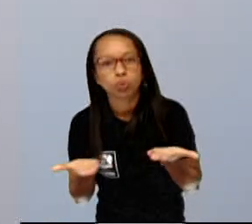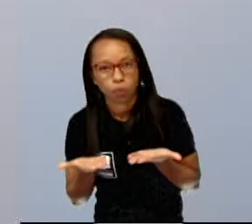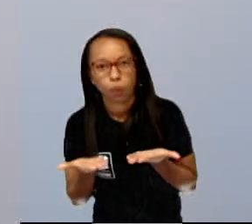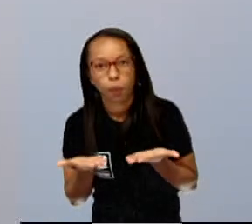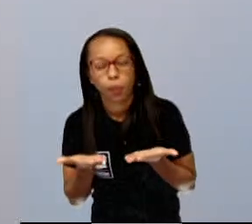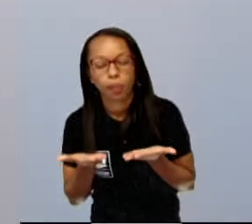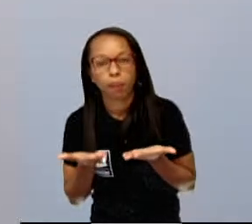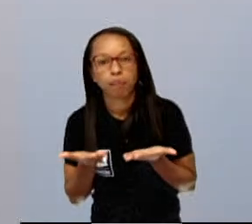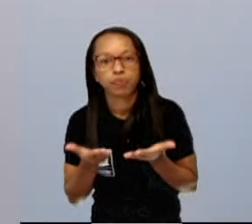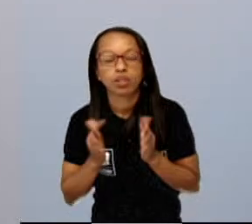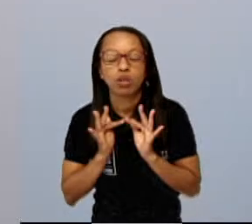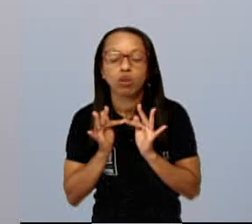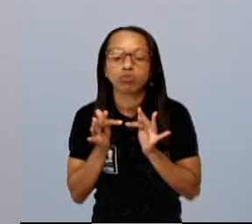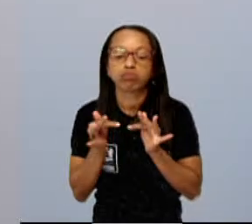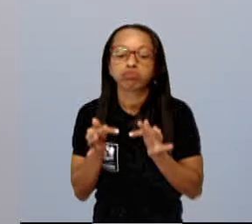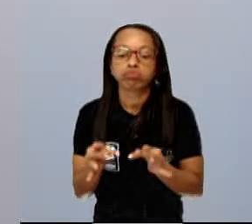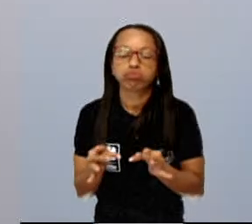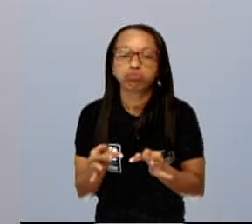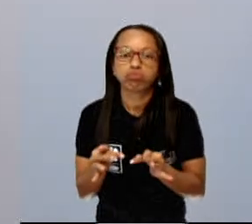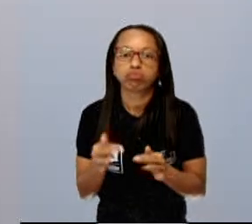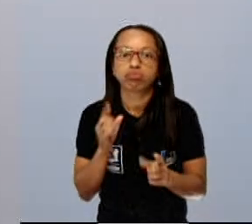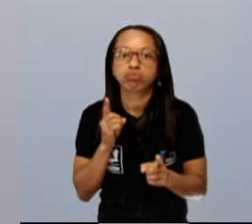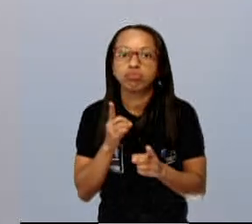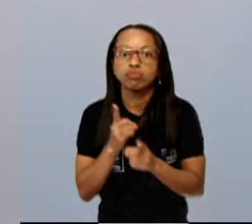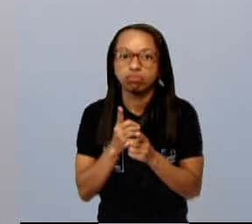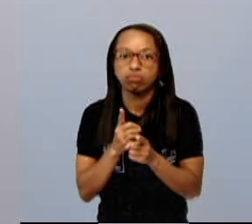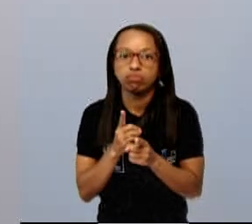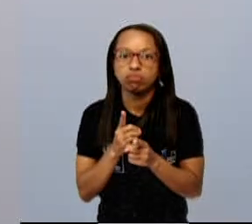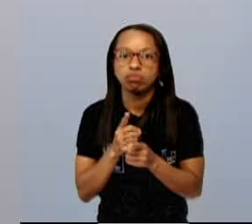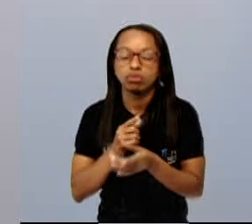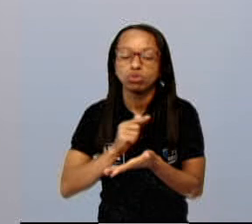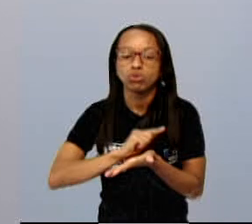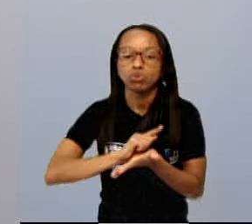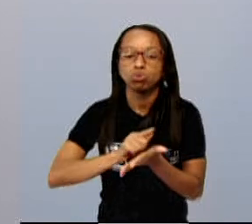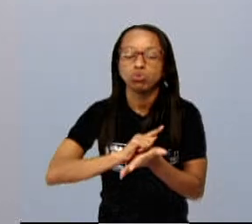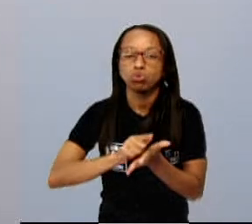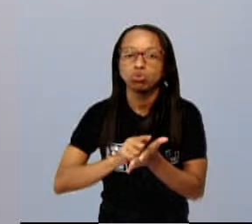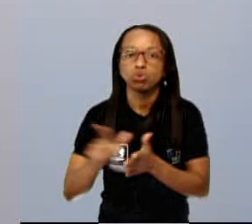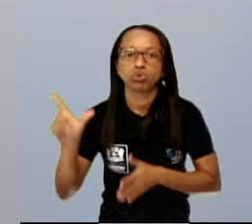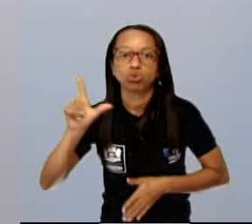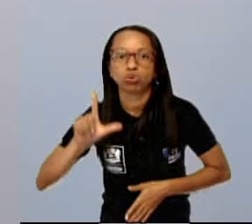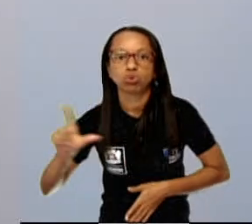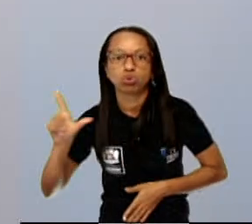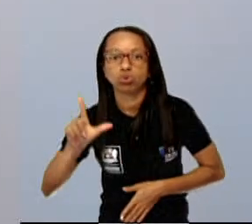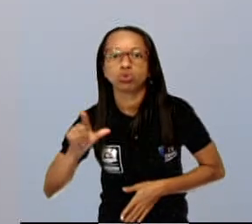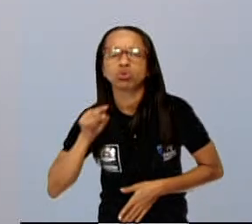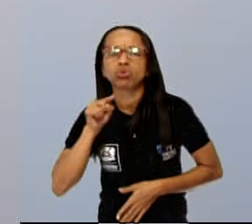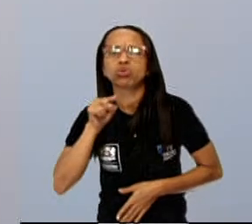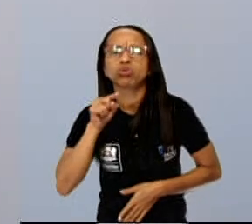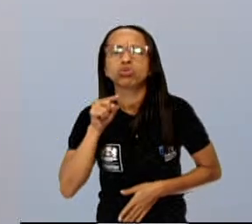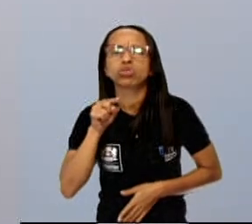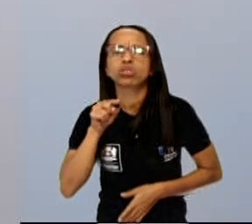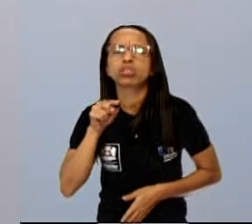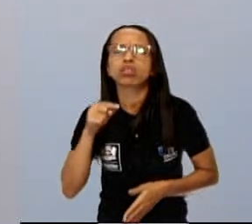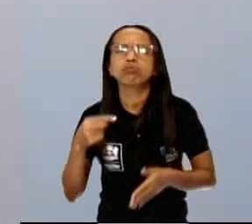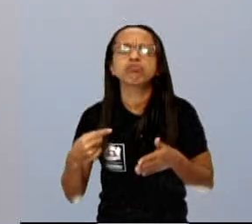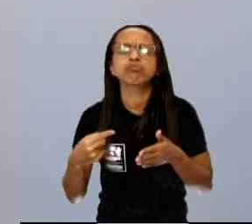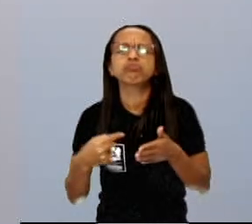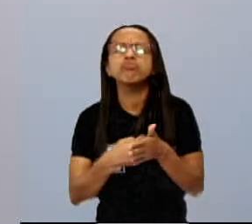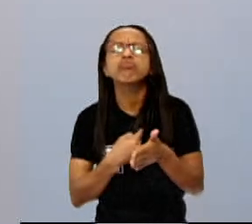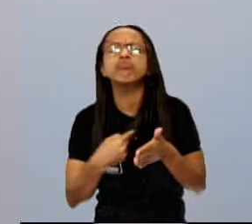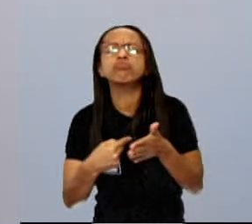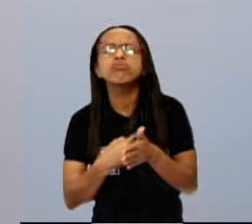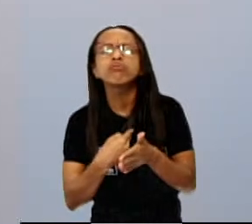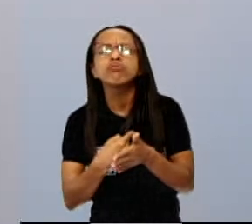último encontro sobre um gênero literário, vocês podem estar se perguntando, mas Loyo, para que